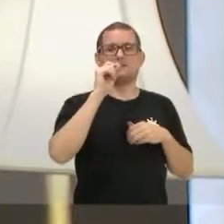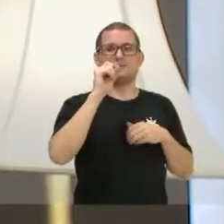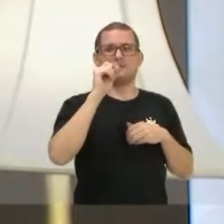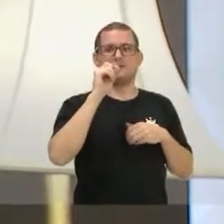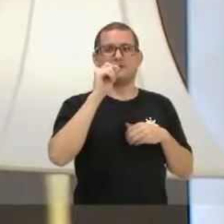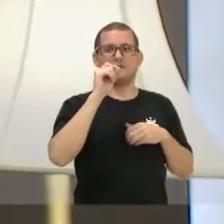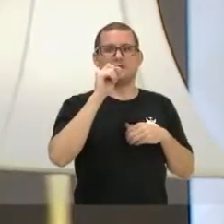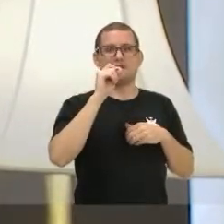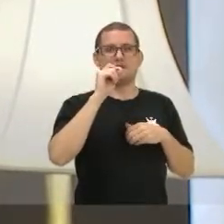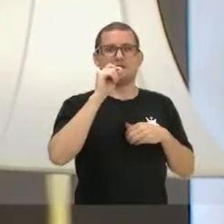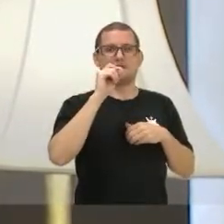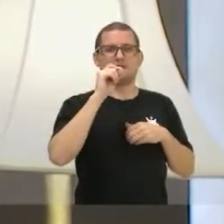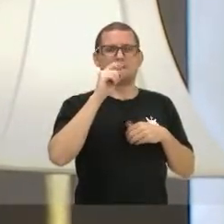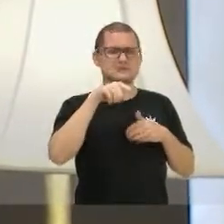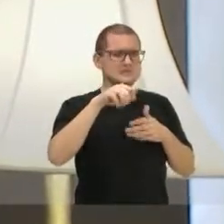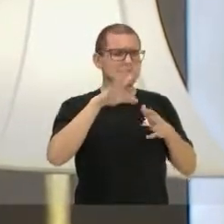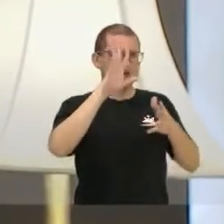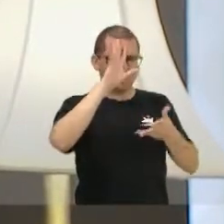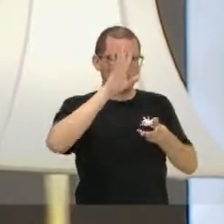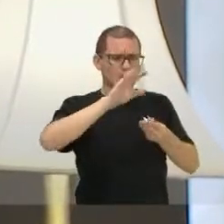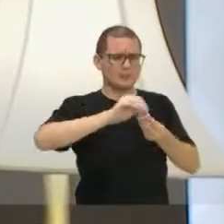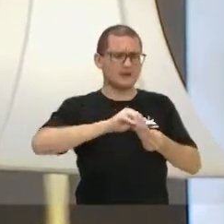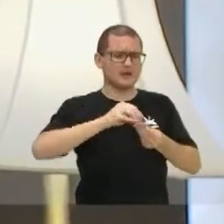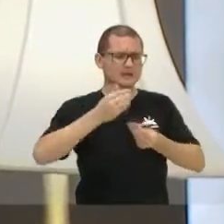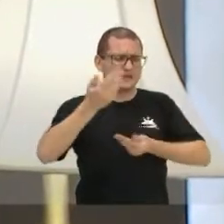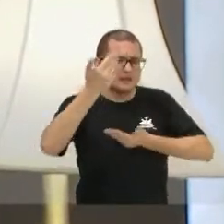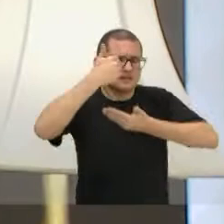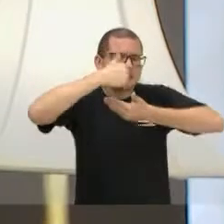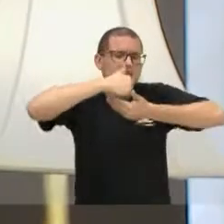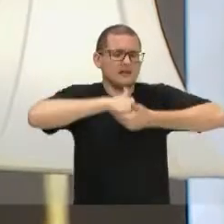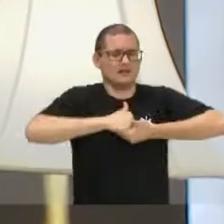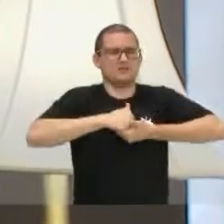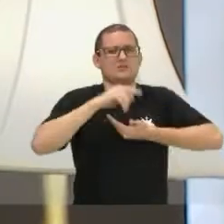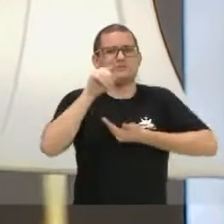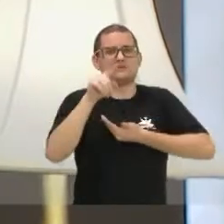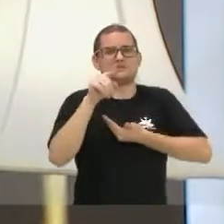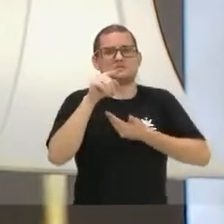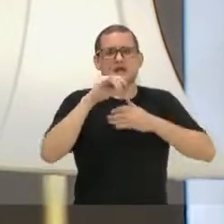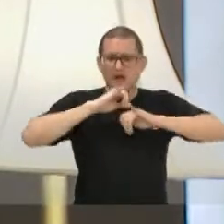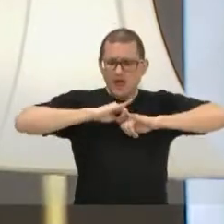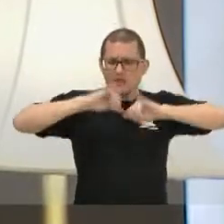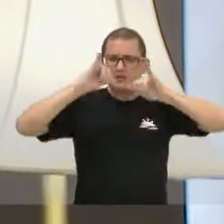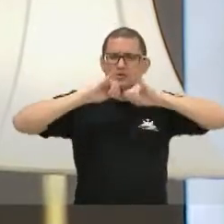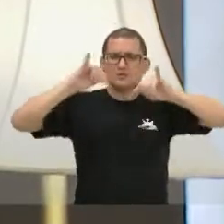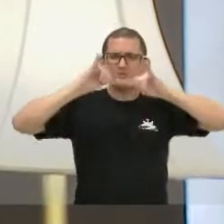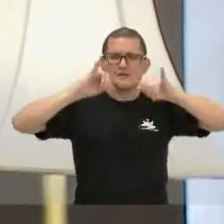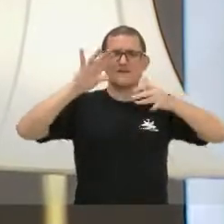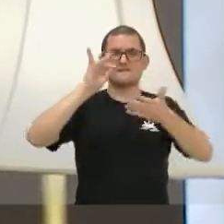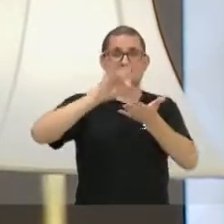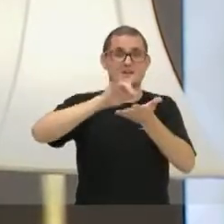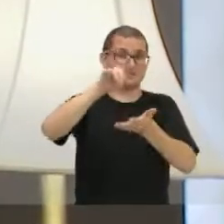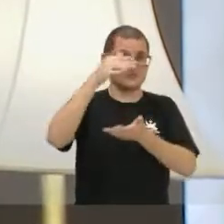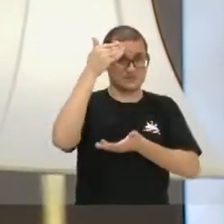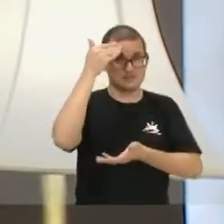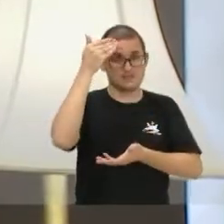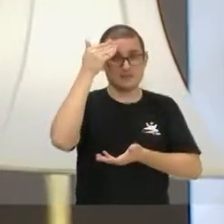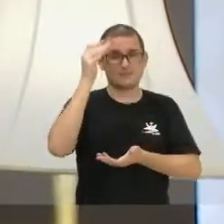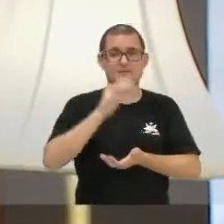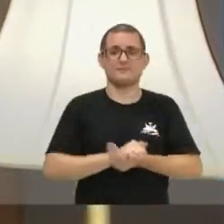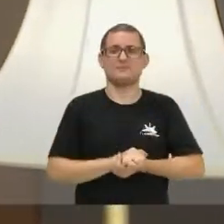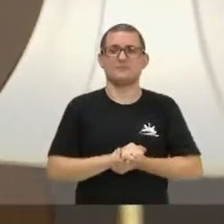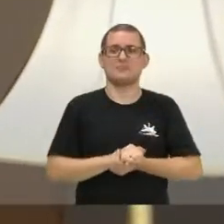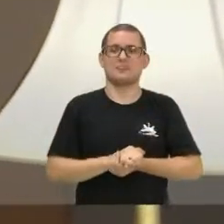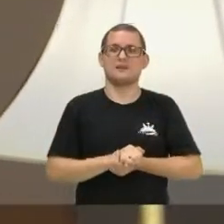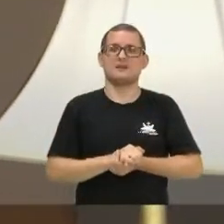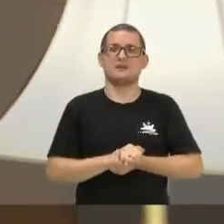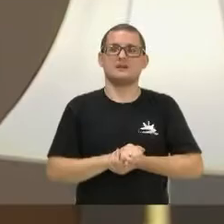brote de lá da sua interioridade mais profunda profecia é isso e no começo e